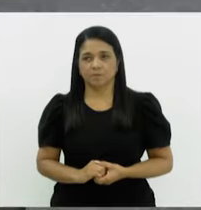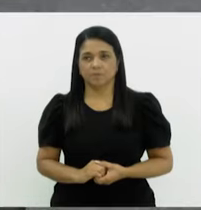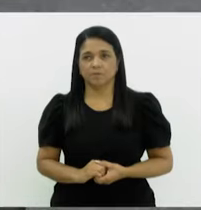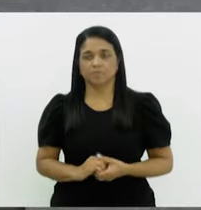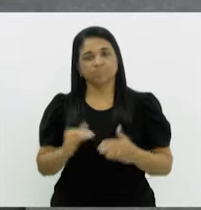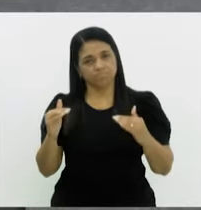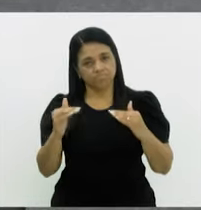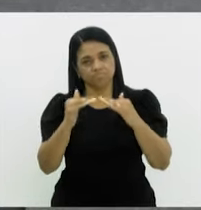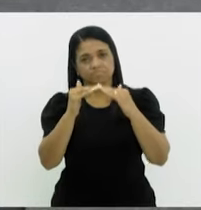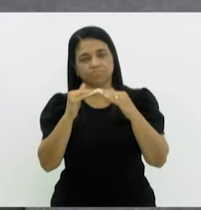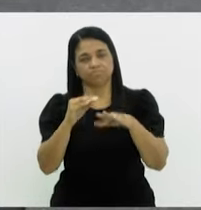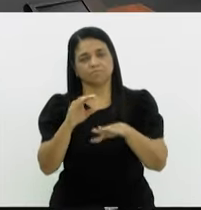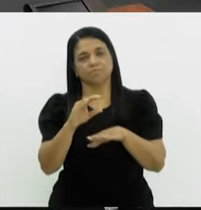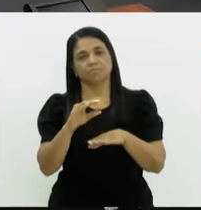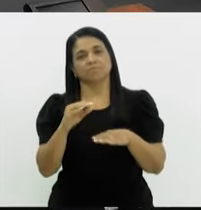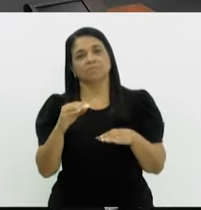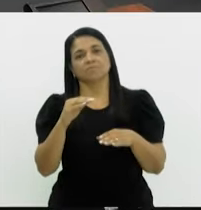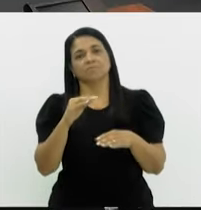Favorável, presidenta.